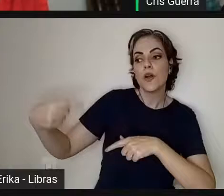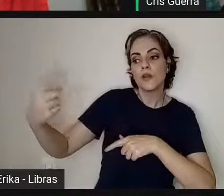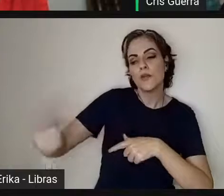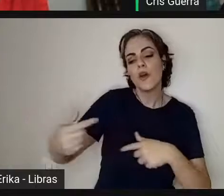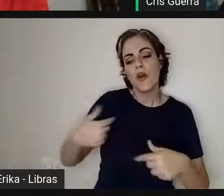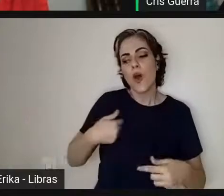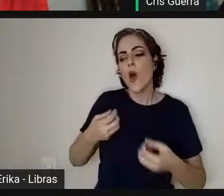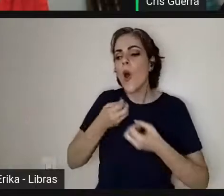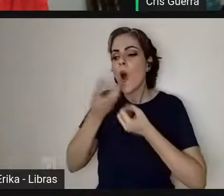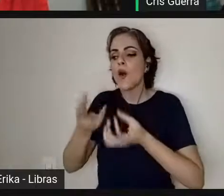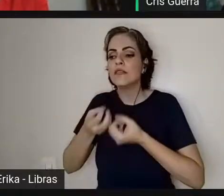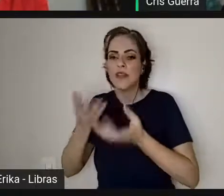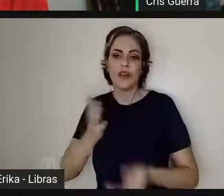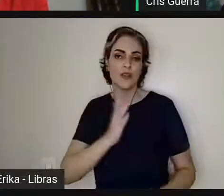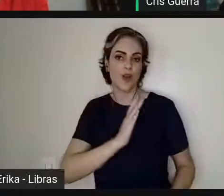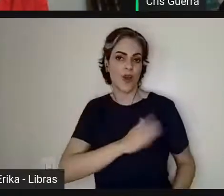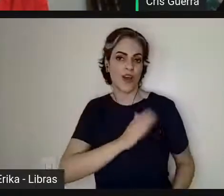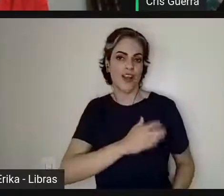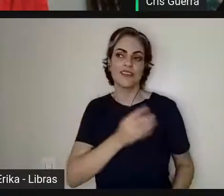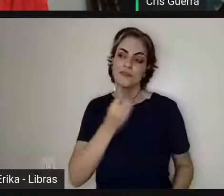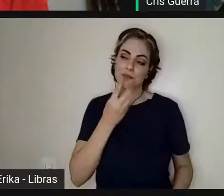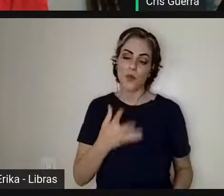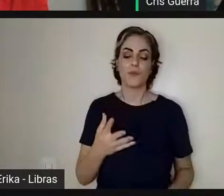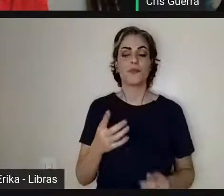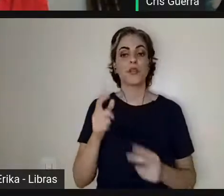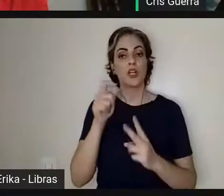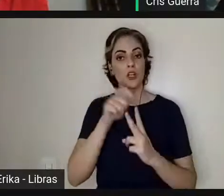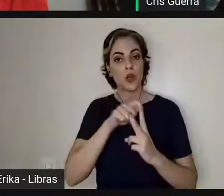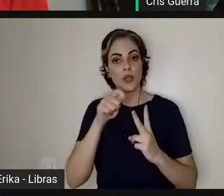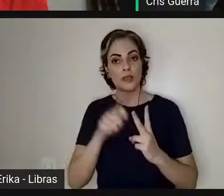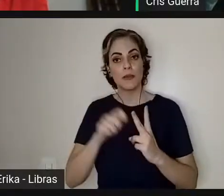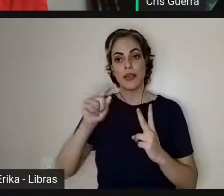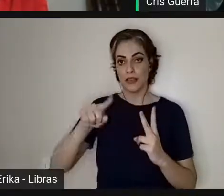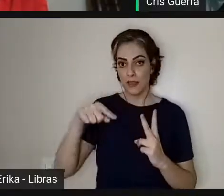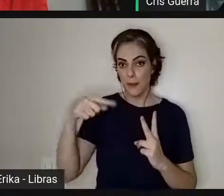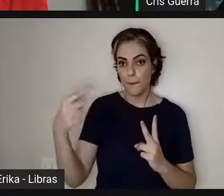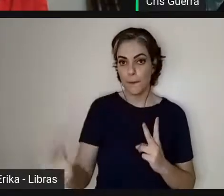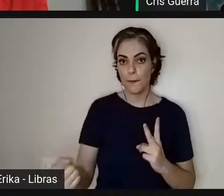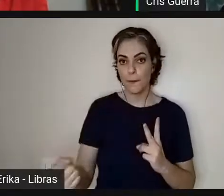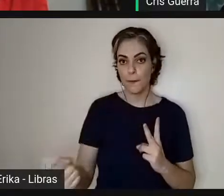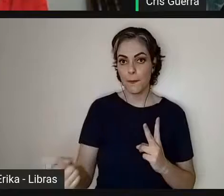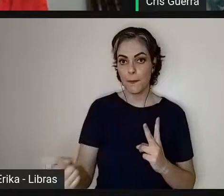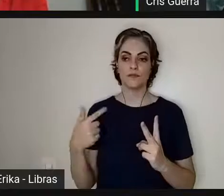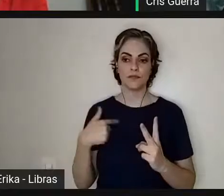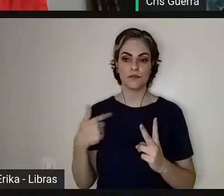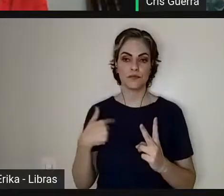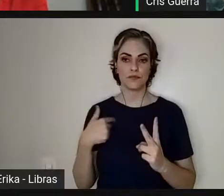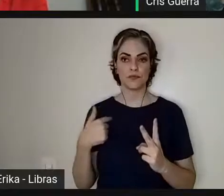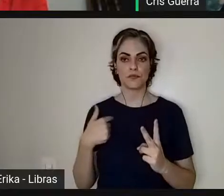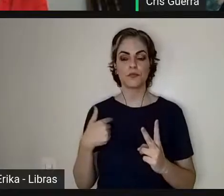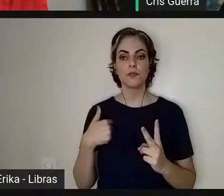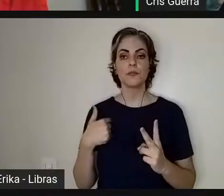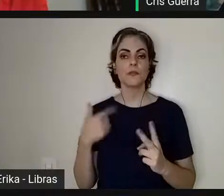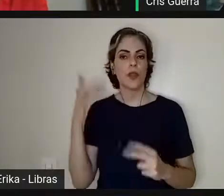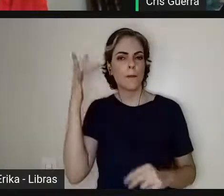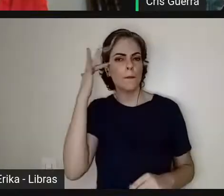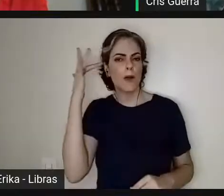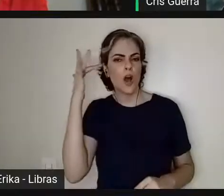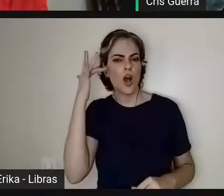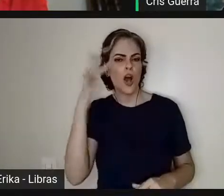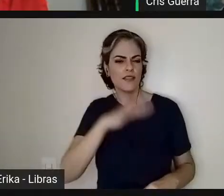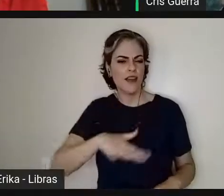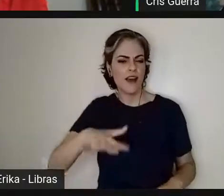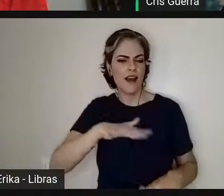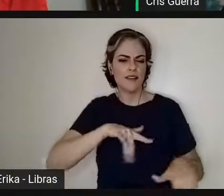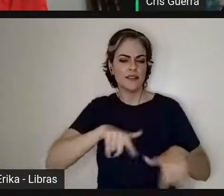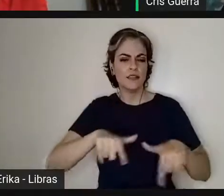do que o meu coração me contava. 2 meses depois, eu com essa minha ligação com a moda, cheguei na agência com uma roupa